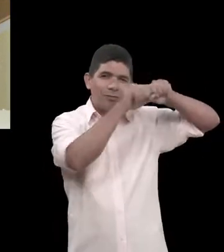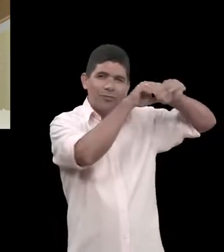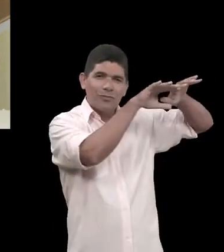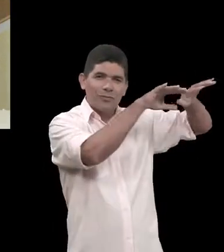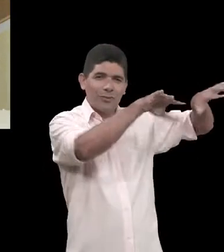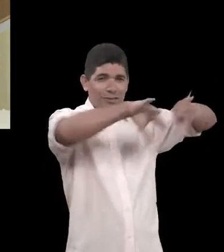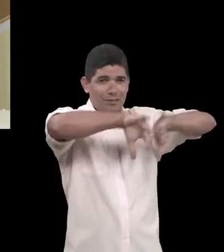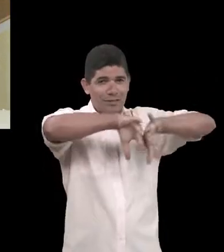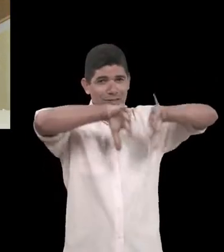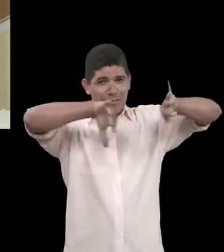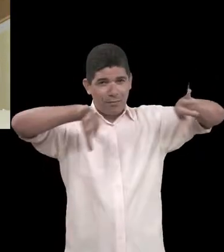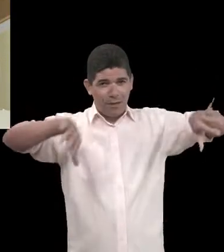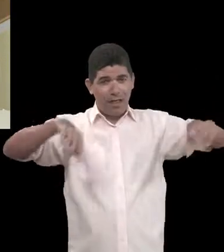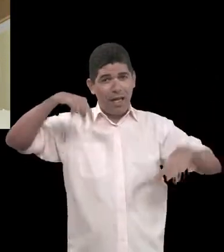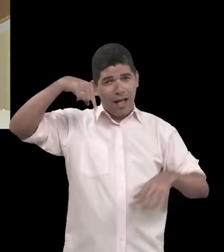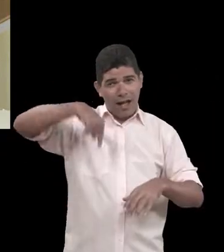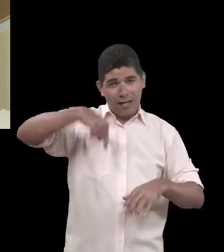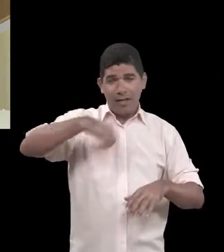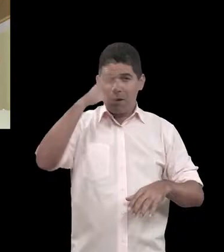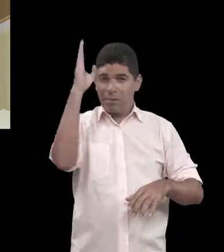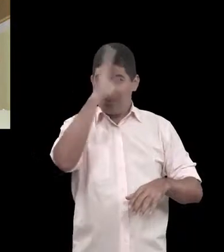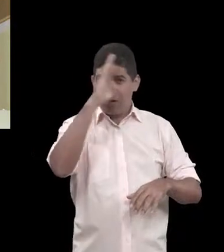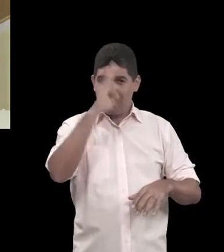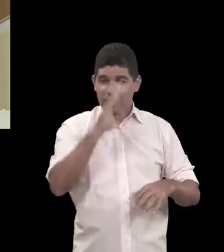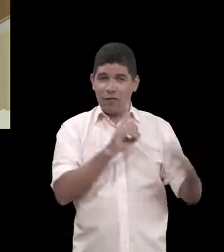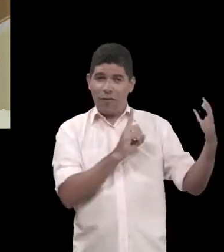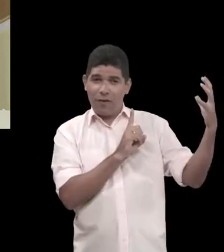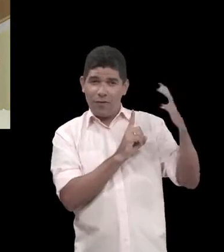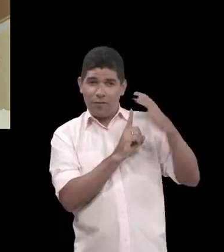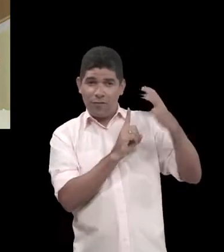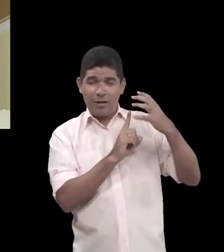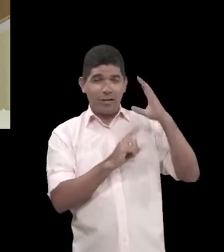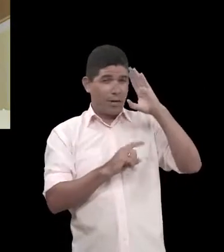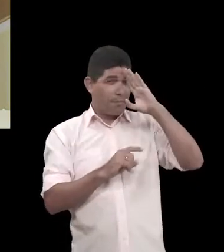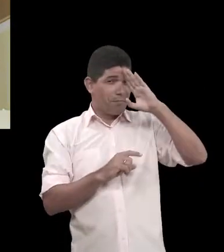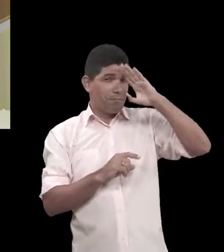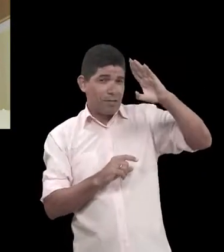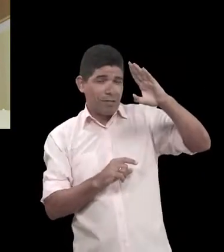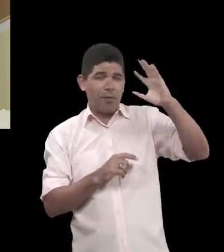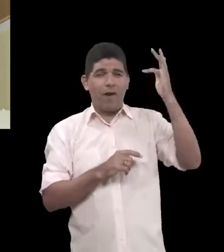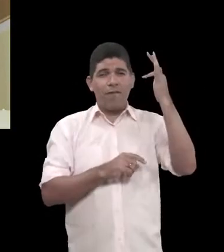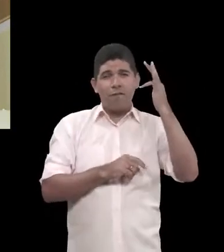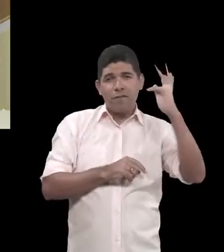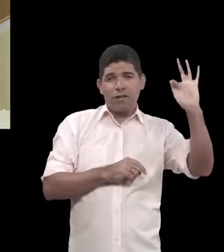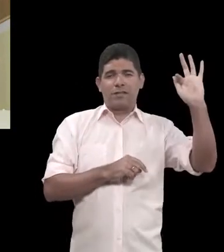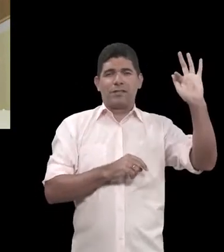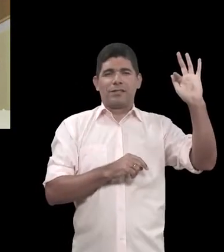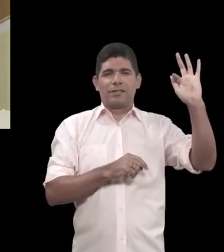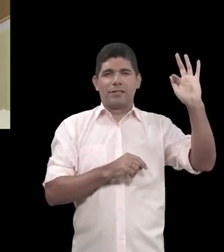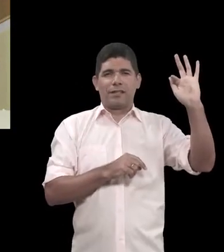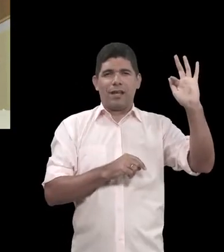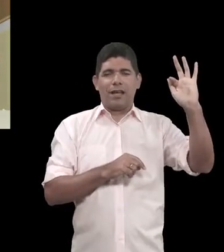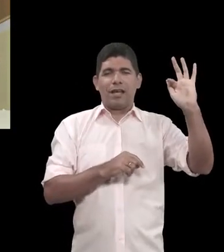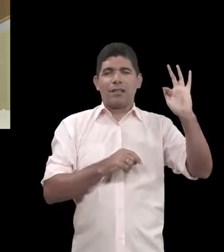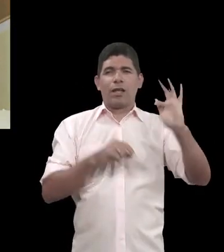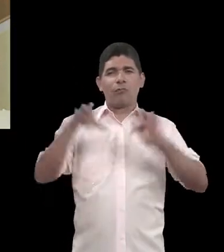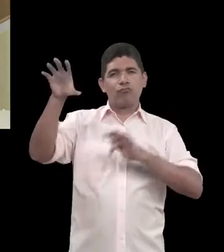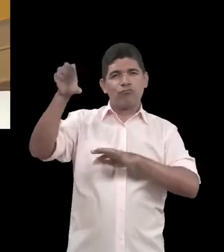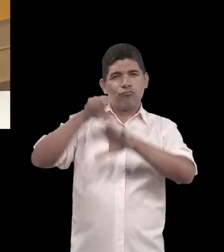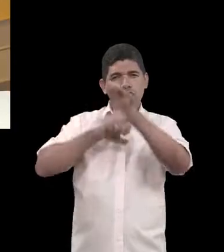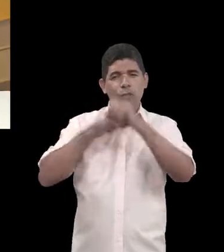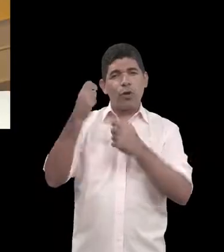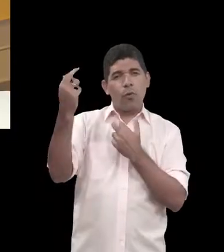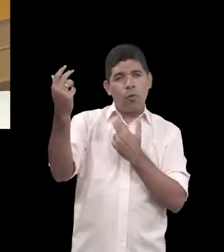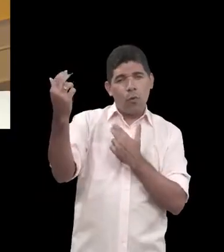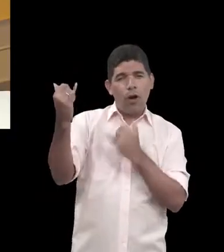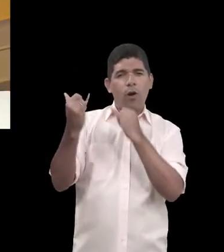influência principal é a francesa. A gente compartilha traços com outros países que tiveram essa influência francesa também. Tem alguma disciplina que discute